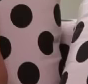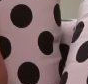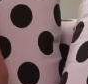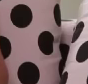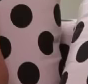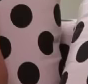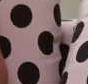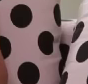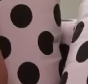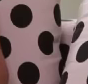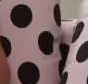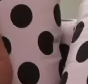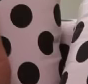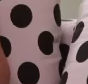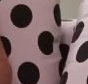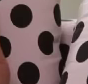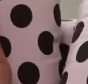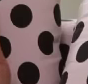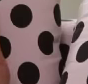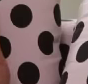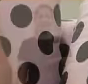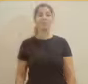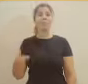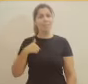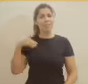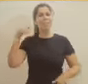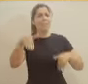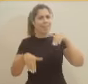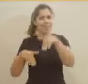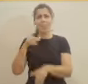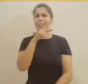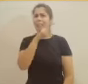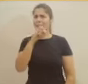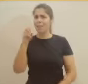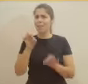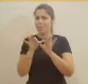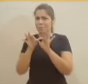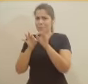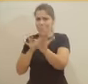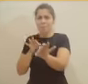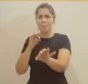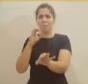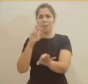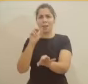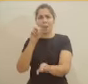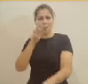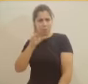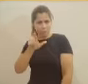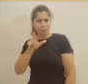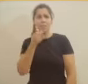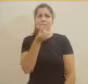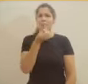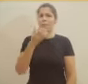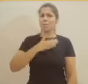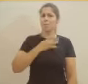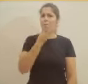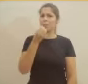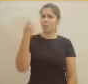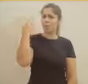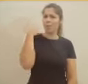a vida do Ricardo. É a vida. O máster é a vida do Ricardo. Nado 500 metros de crau, 600 de peito, 400 de